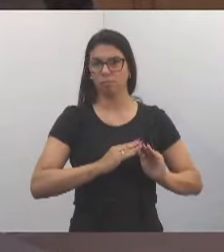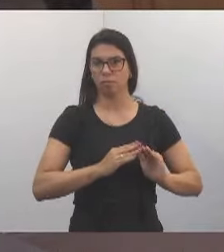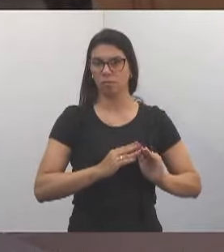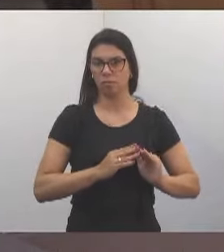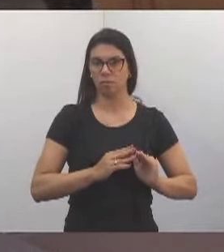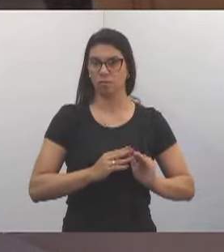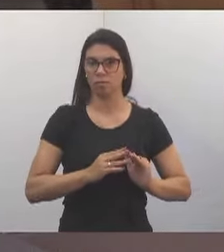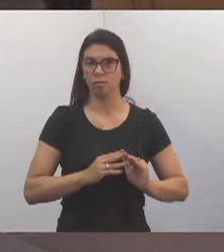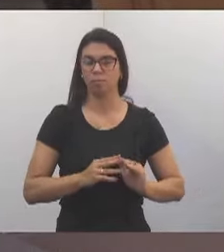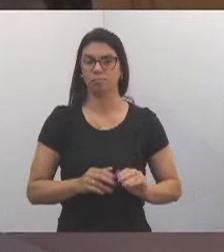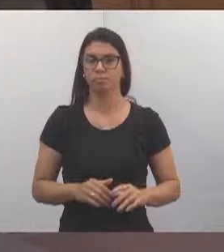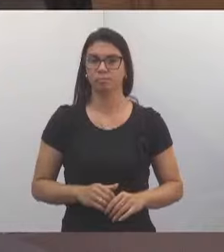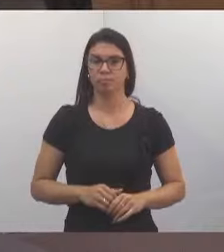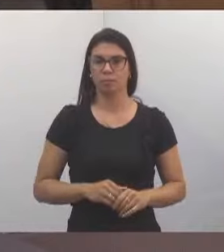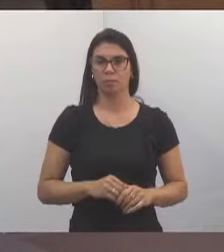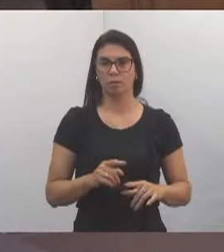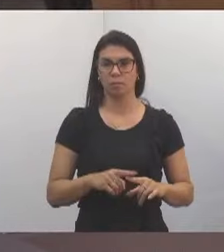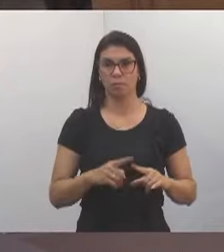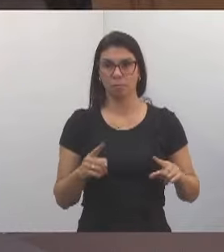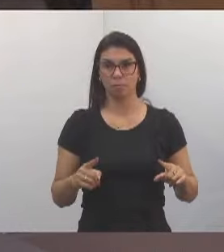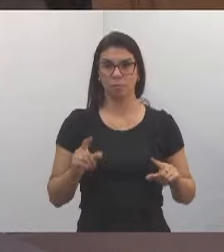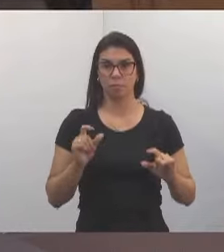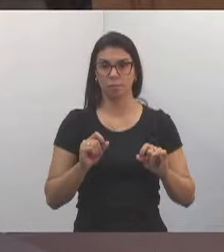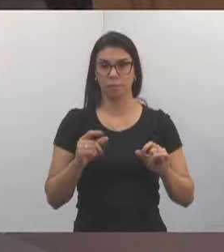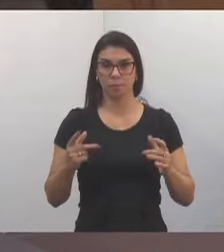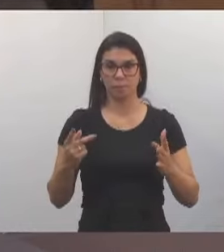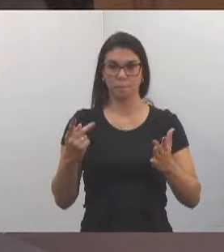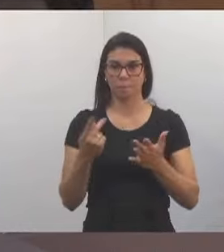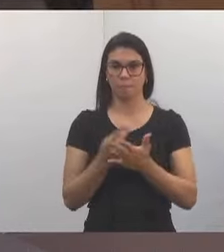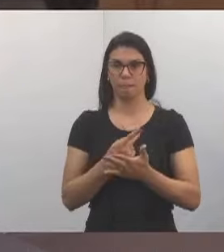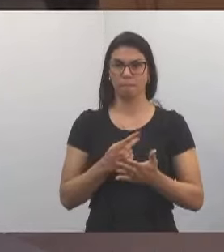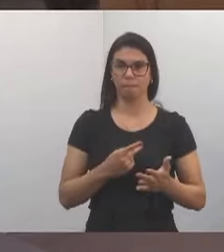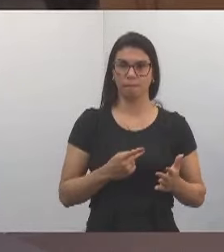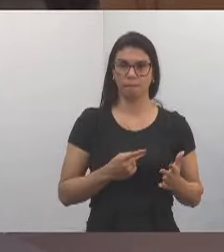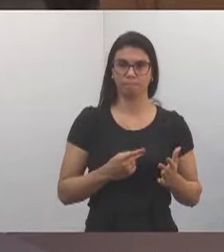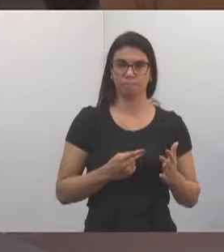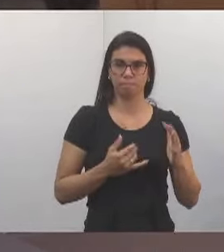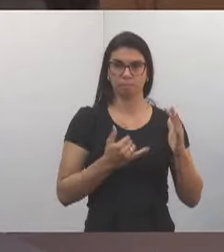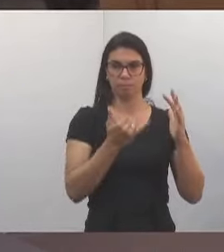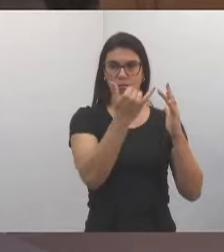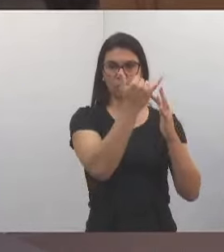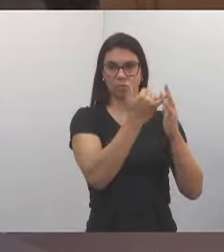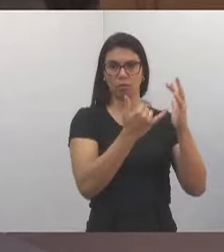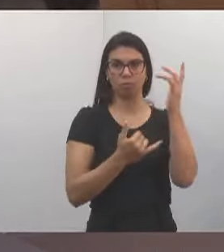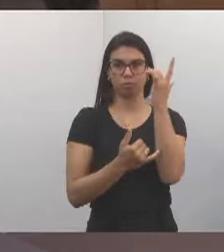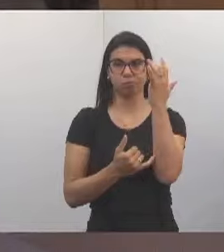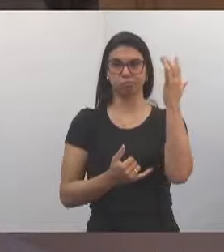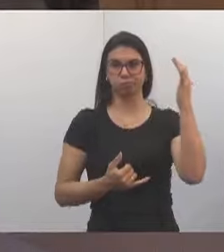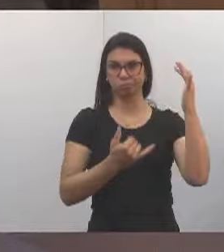Mais incrível é isso aqui, ó. Os fios atravessando no meio da